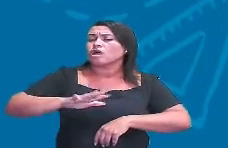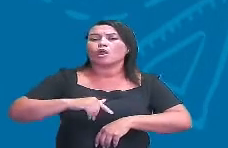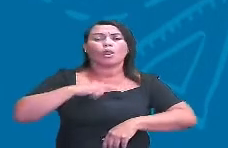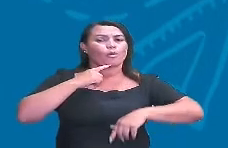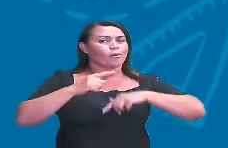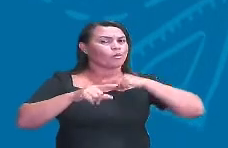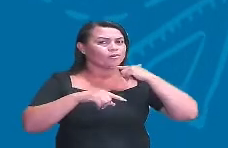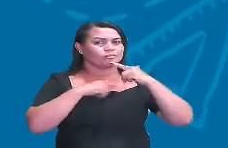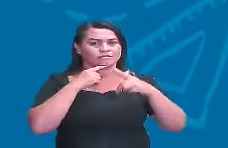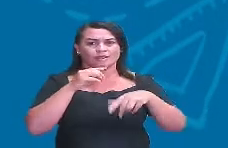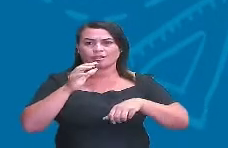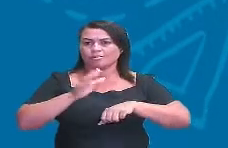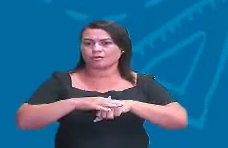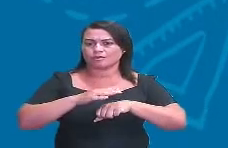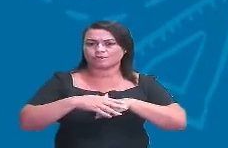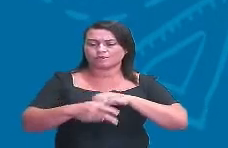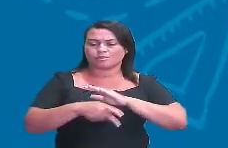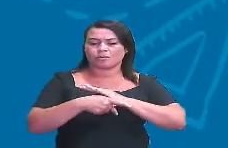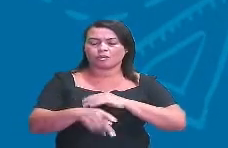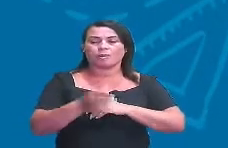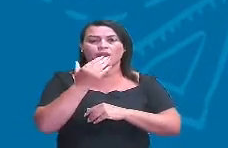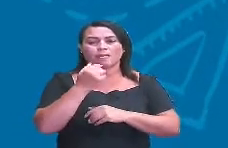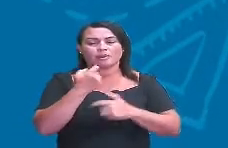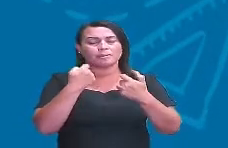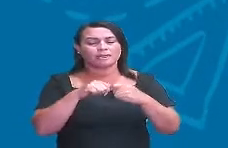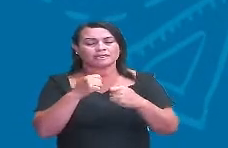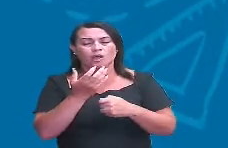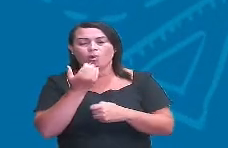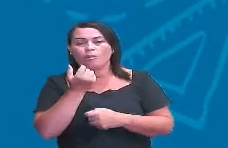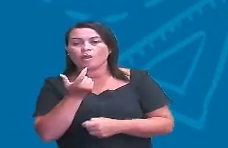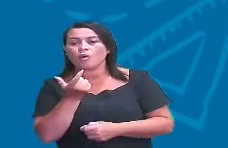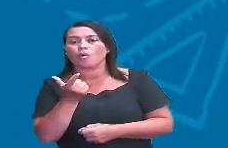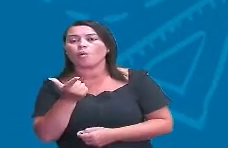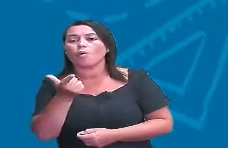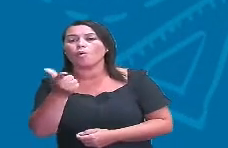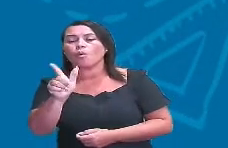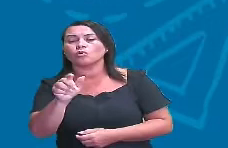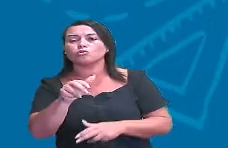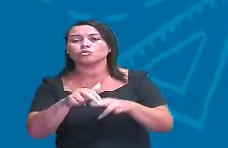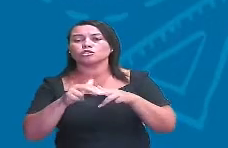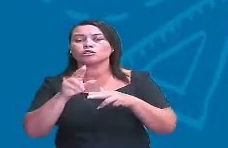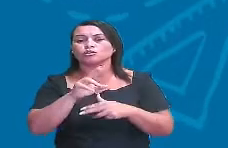alimento, precisarem de se alimentar de outros seres vivos, eles são ditos